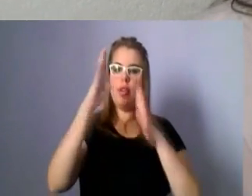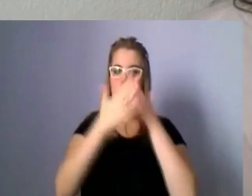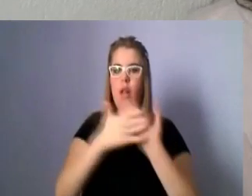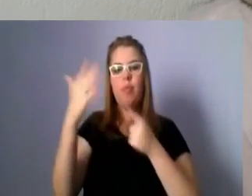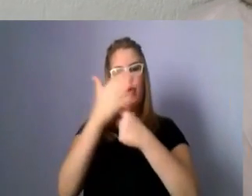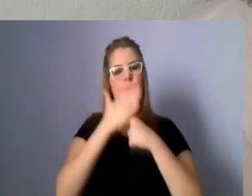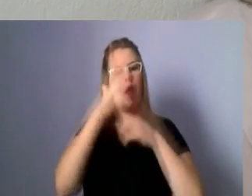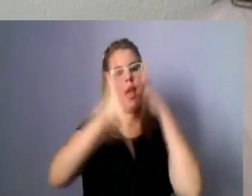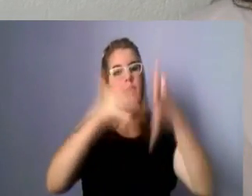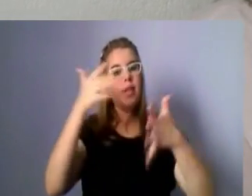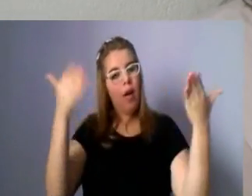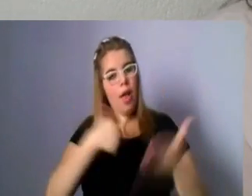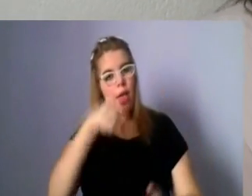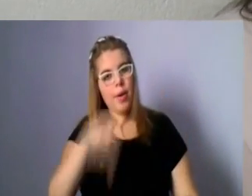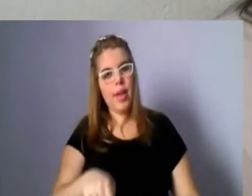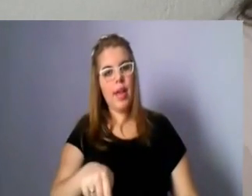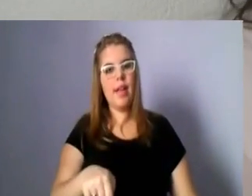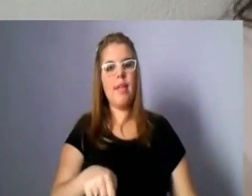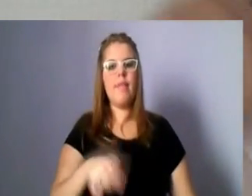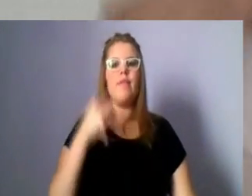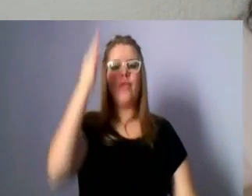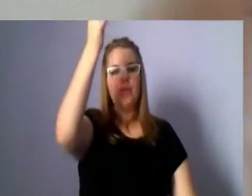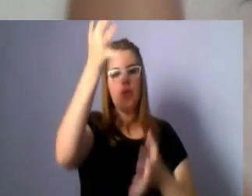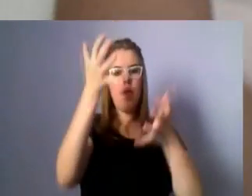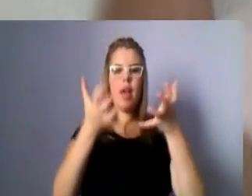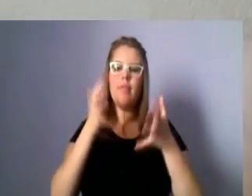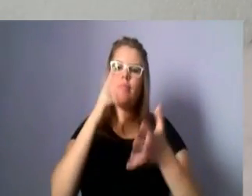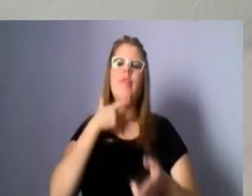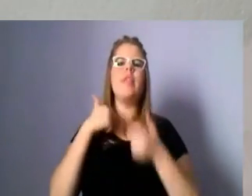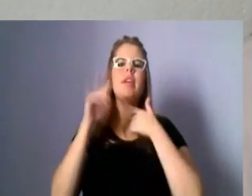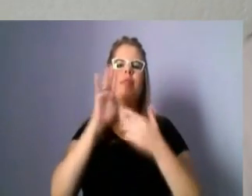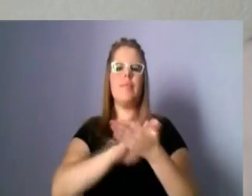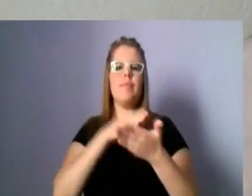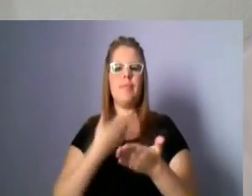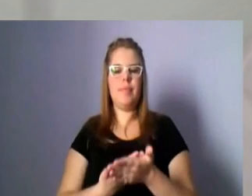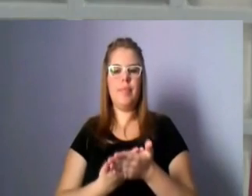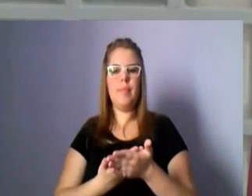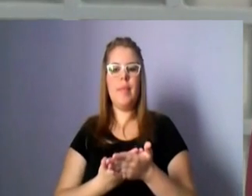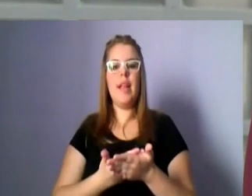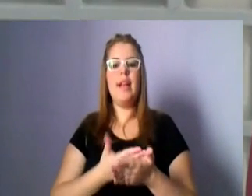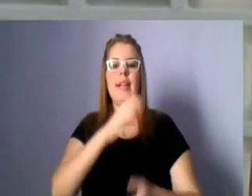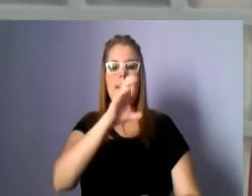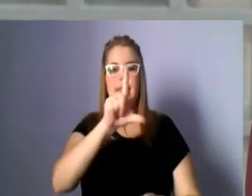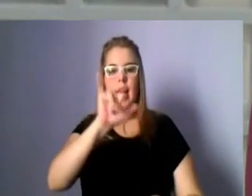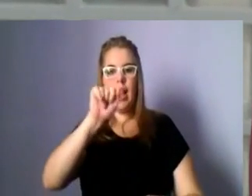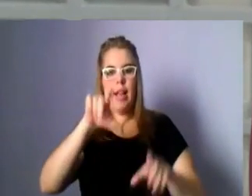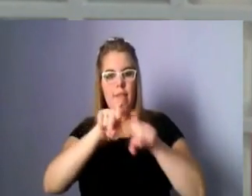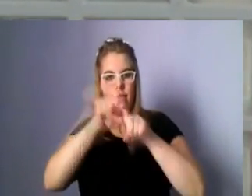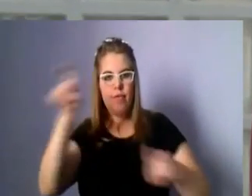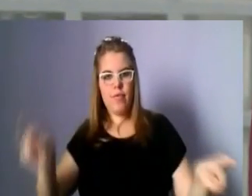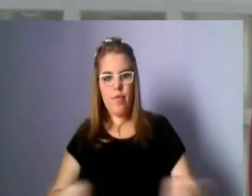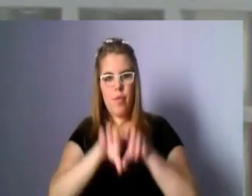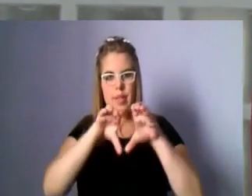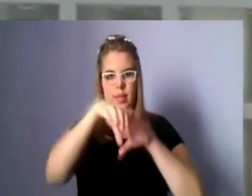a Libras. E agora eu estou aqui. Se Deus quiser, o futuro eu vou ser uma intérprete. Celina é doutora em ciência